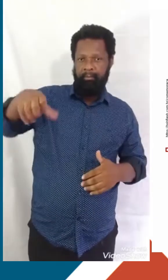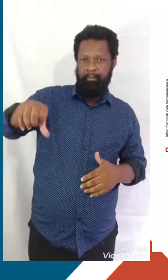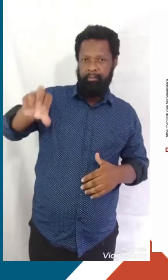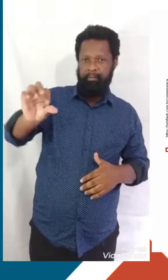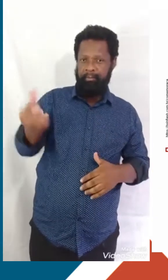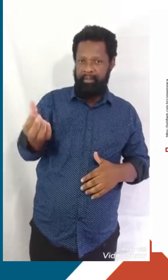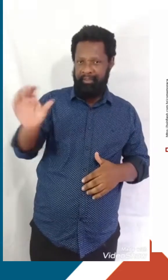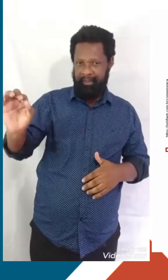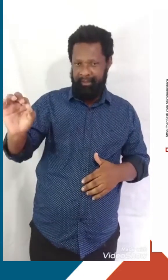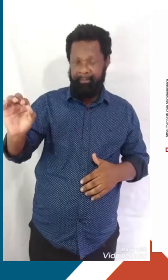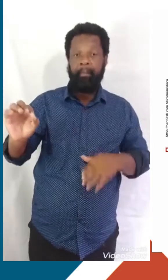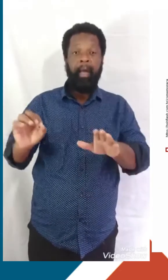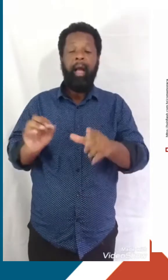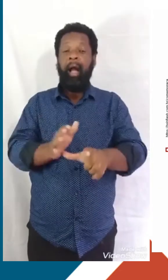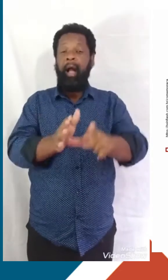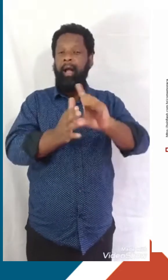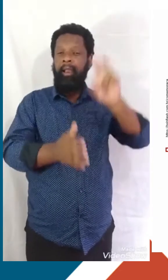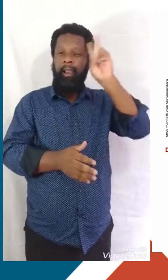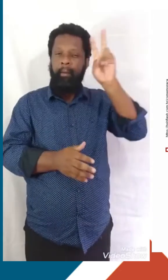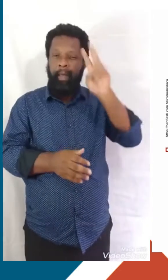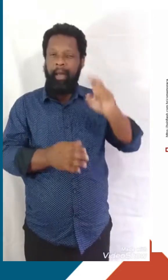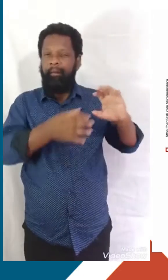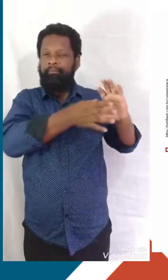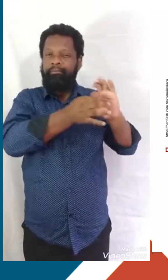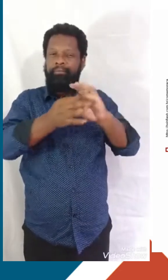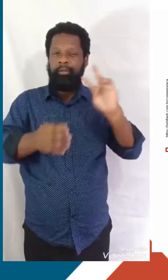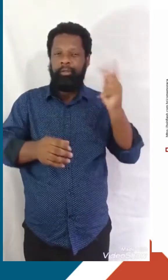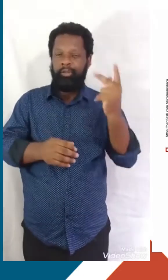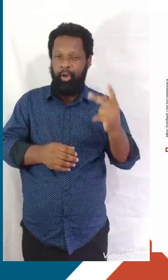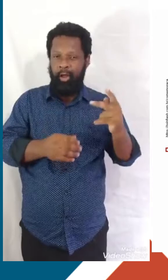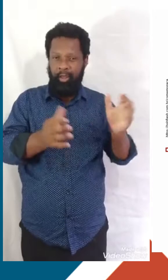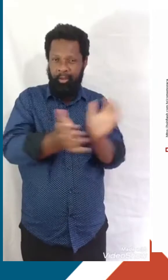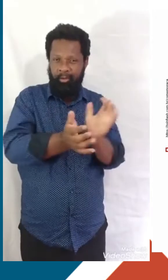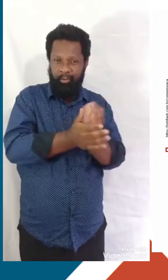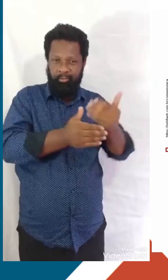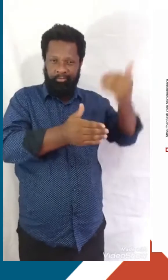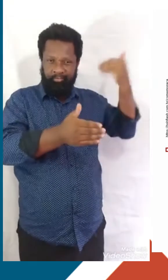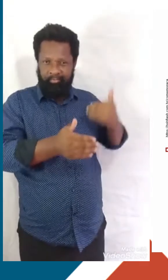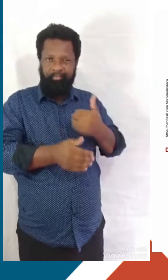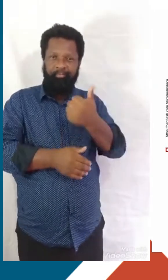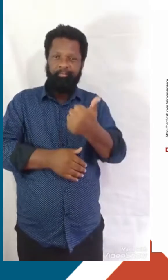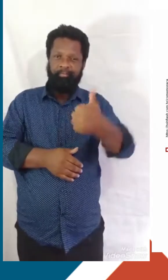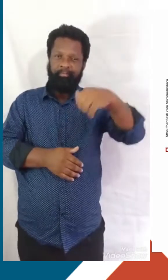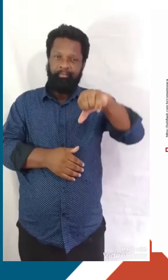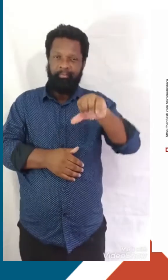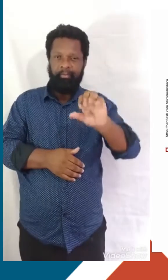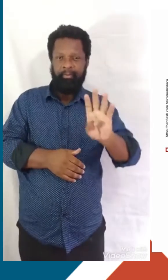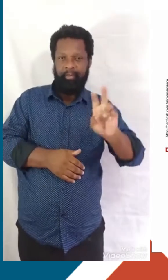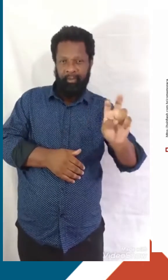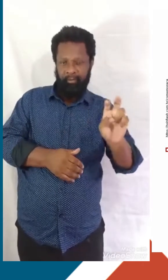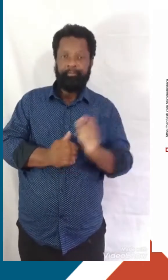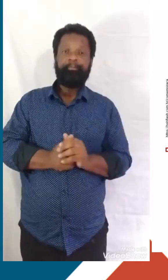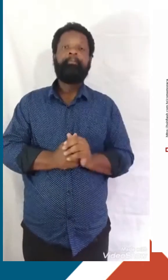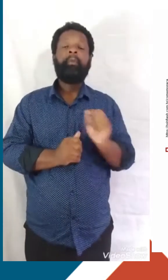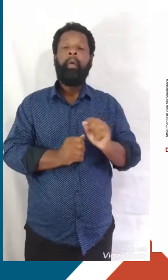Inicialmente, vamos revisar o contexto histórico da geração anterior, que é a geração de 45. No cenário mundial, nós temos